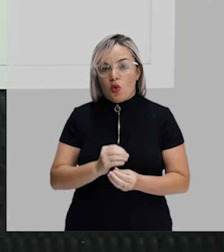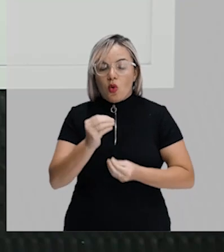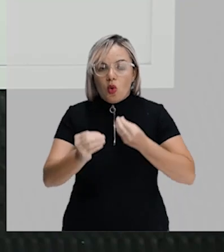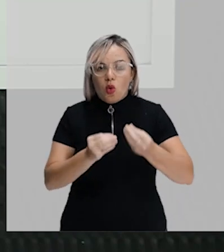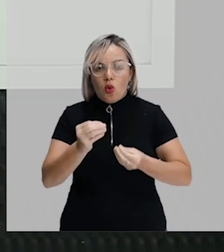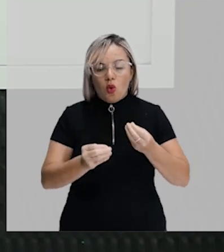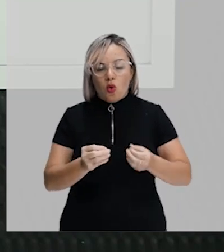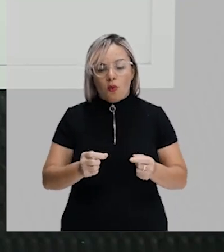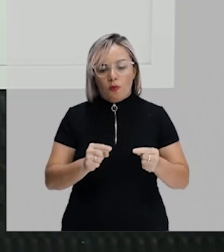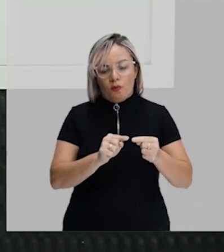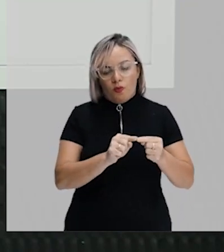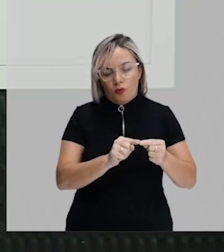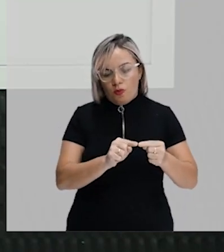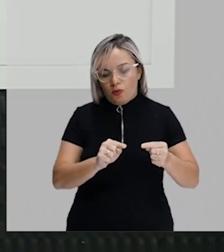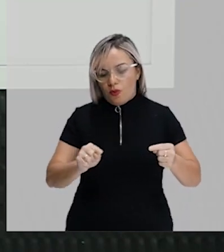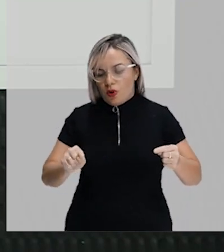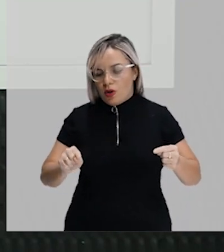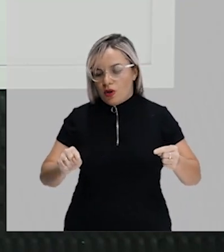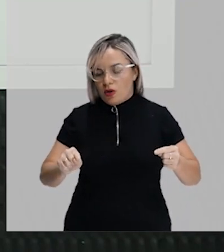na direção y.